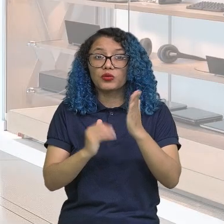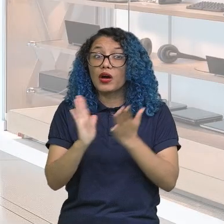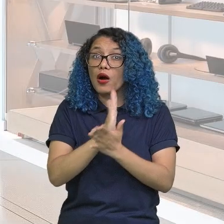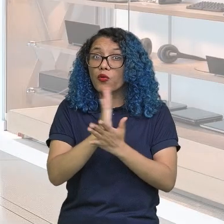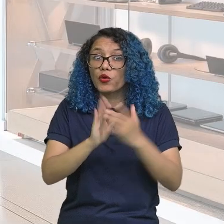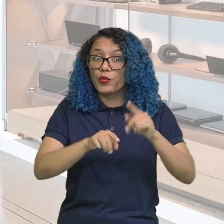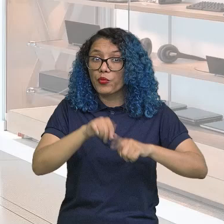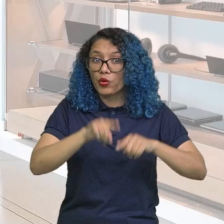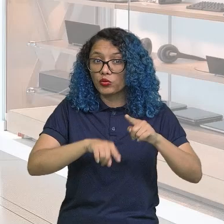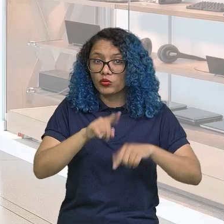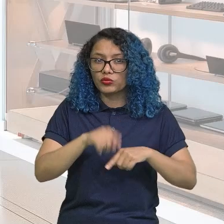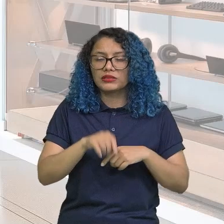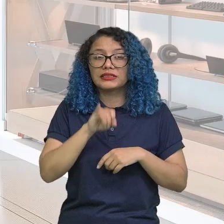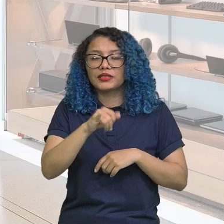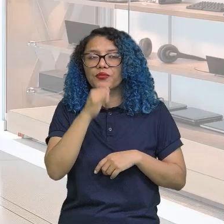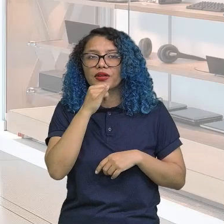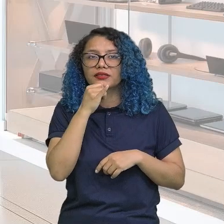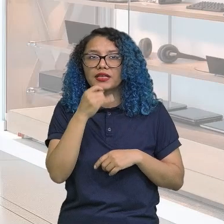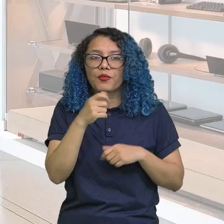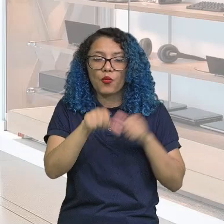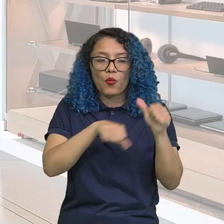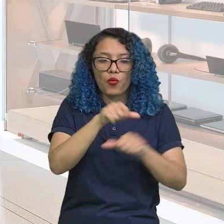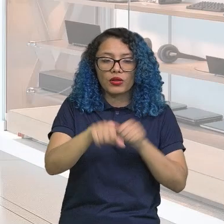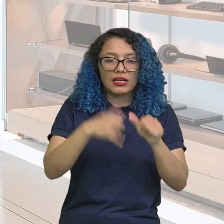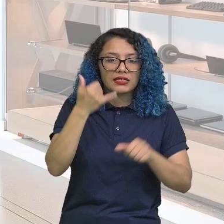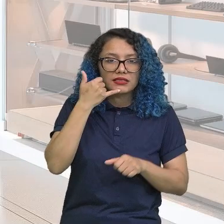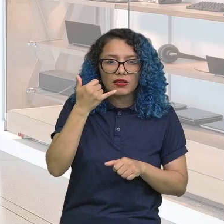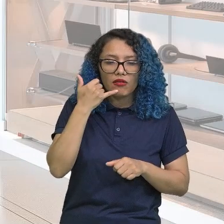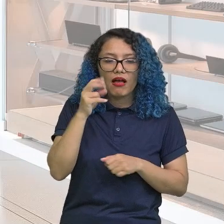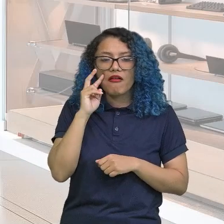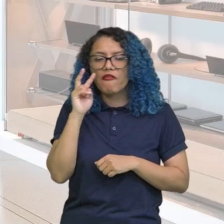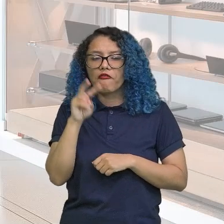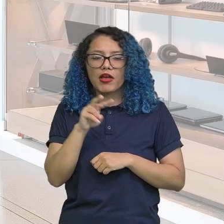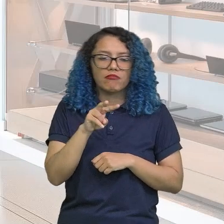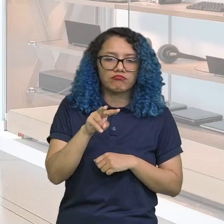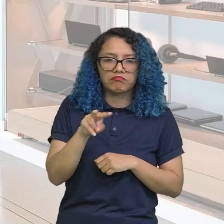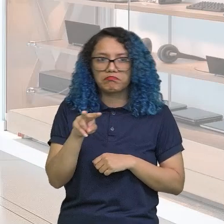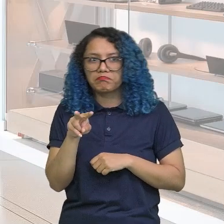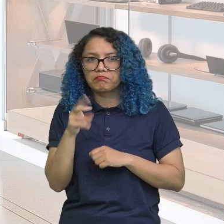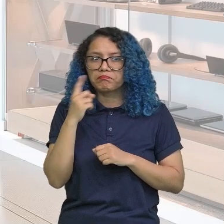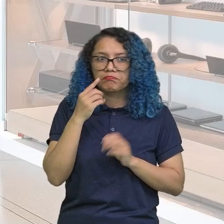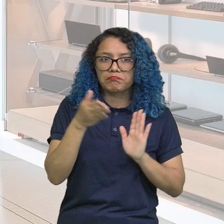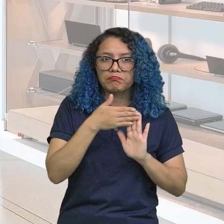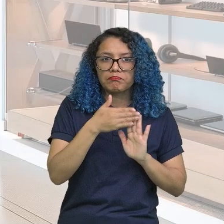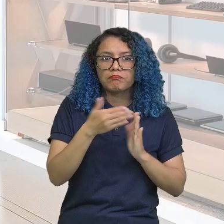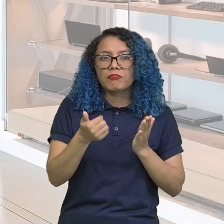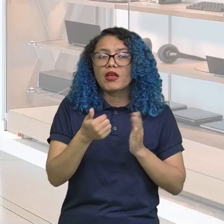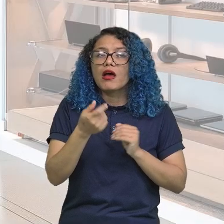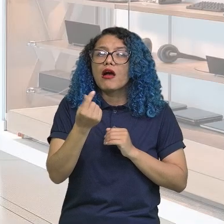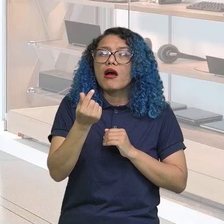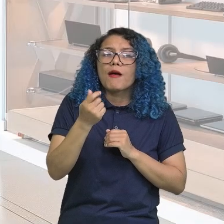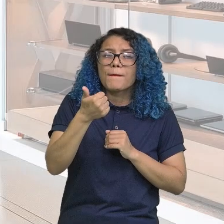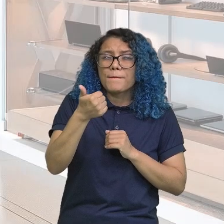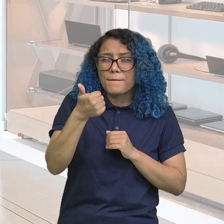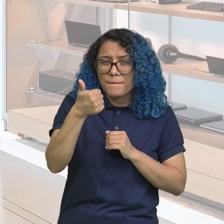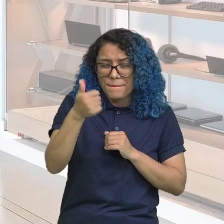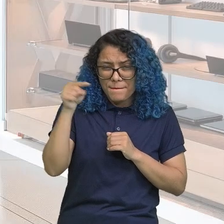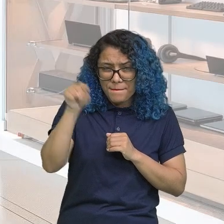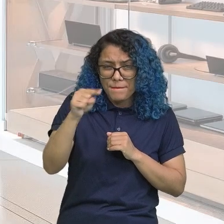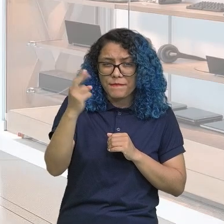está precisando trocar o smartphone, passa e vê essa proposta aí. Era R$ 1.000 e passa ali